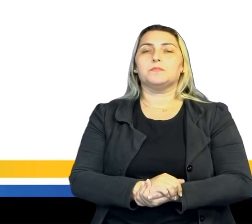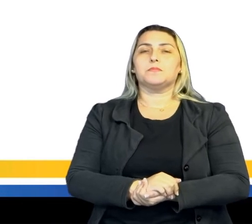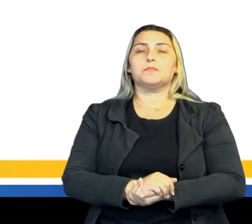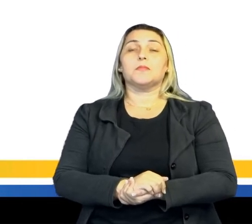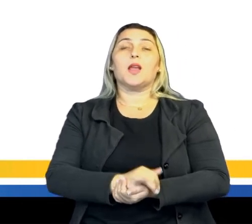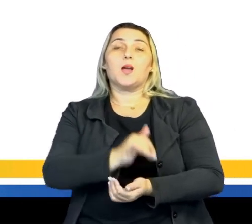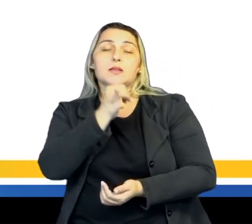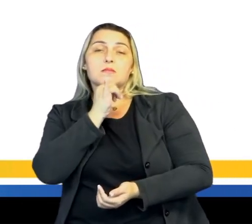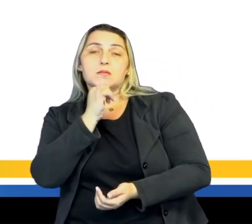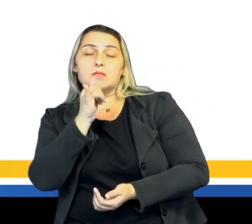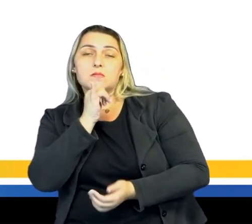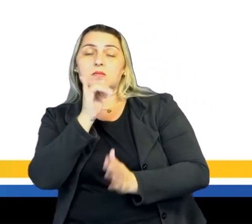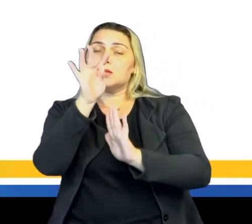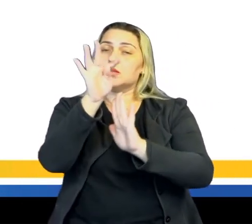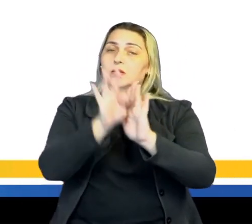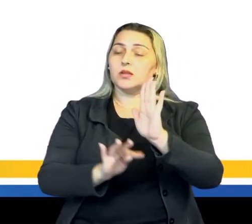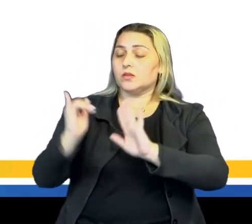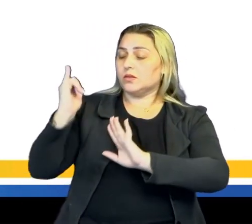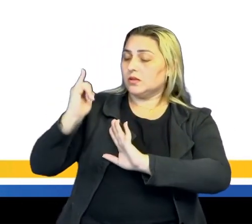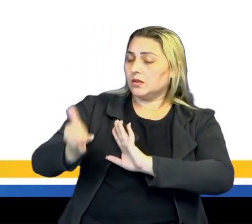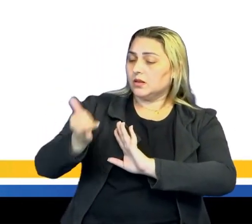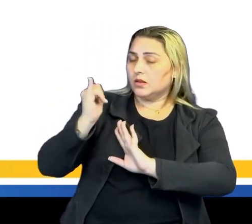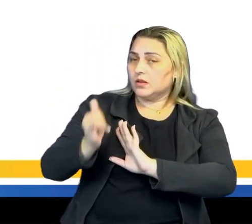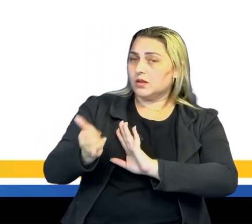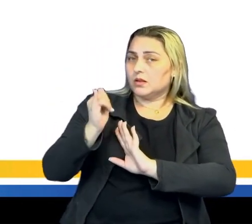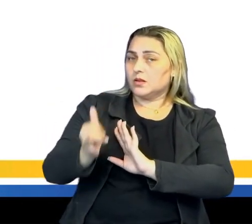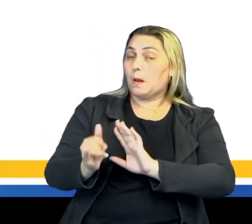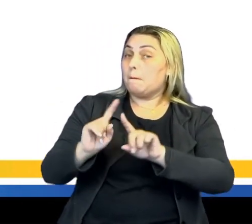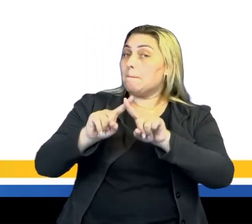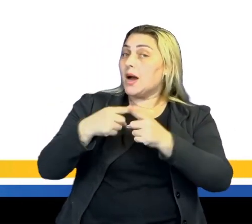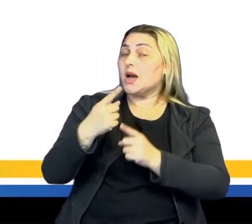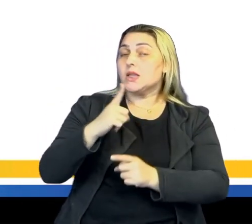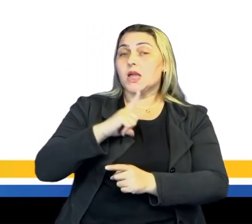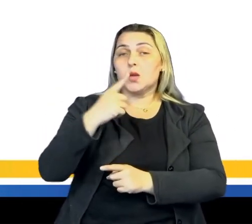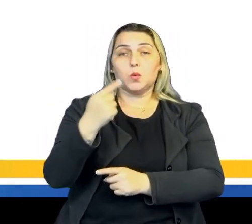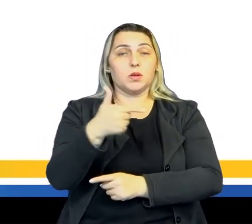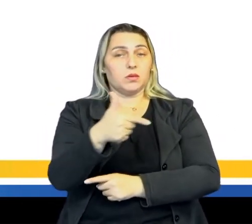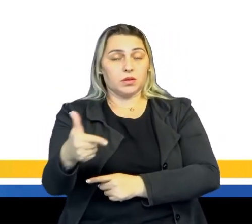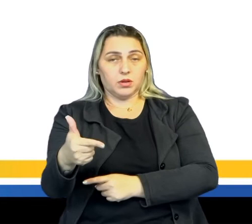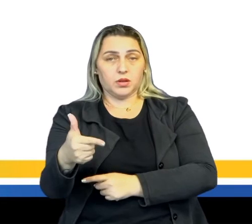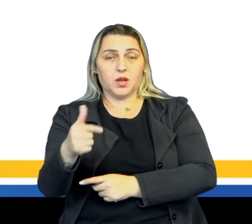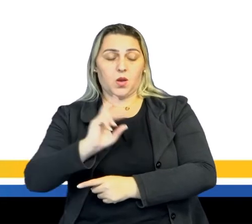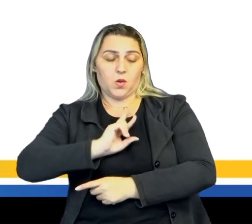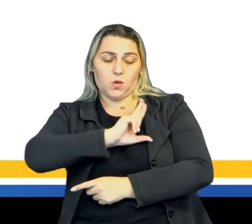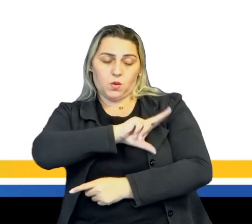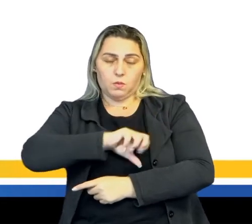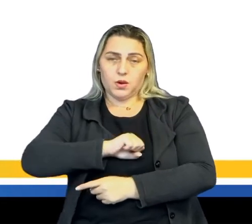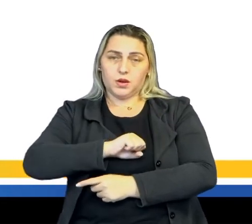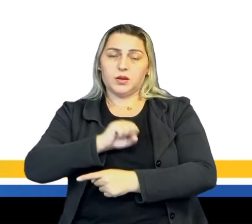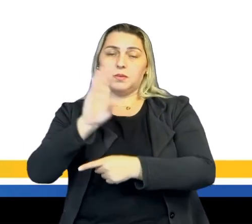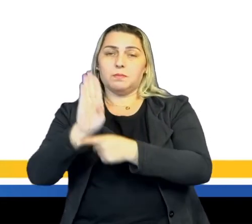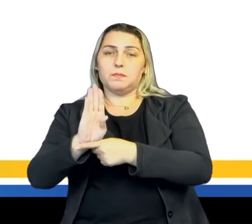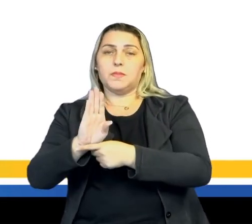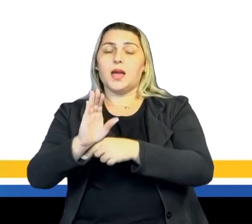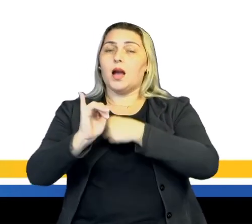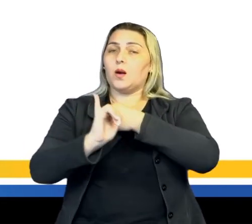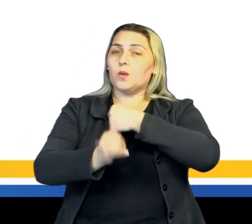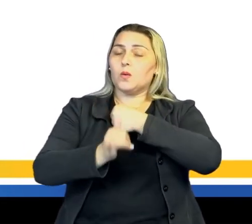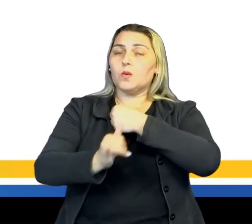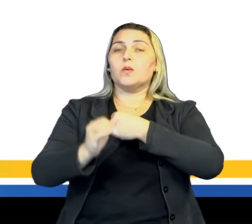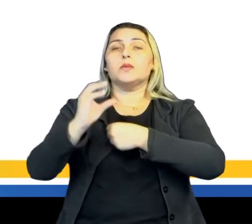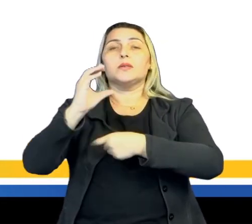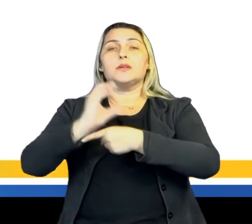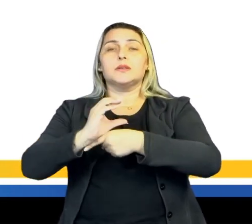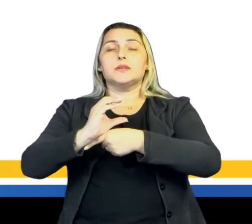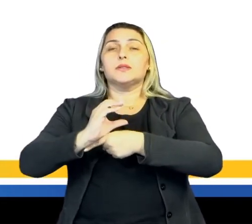São exemplos de textos narrativos, exceto letra A, o romance, B, a crônica, C,